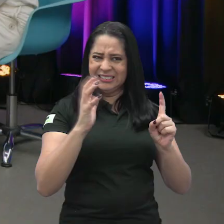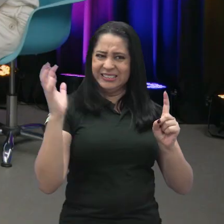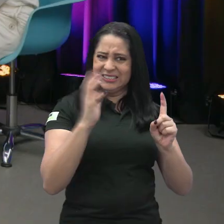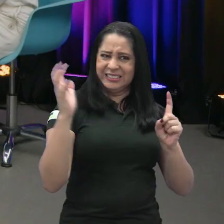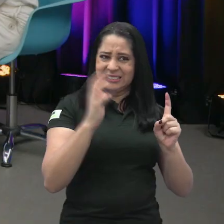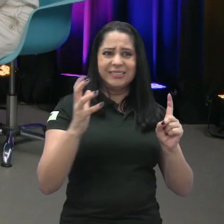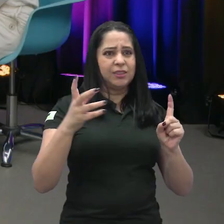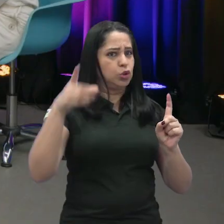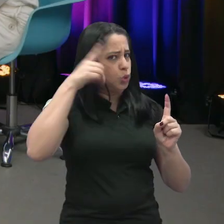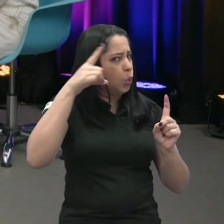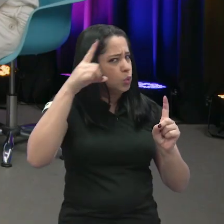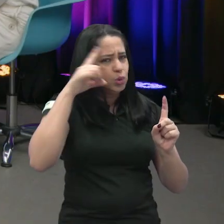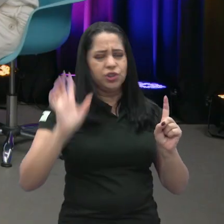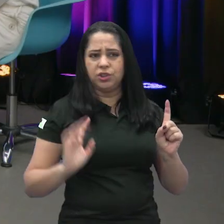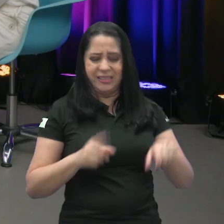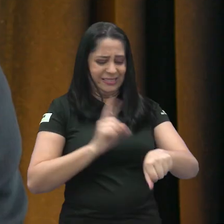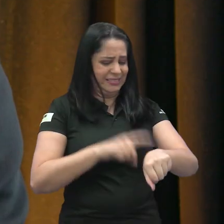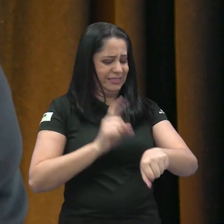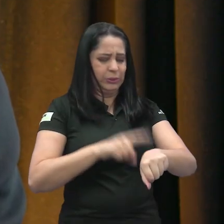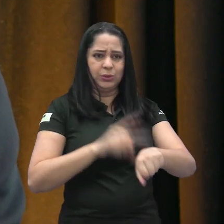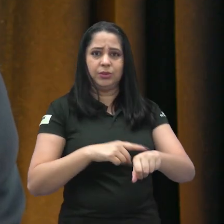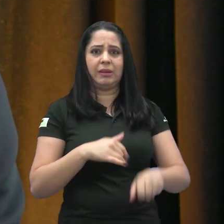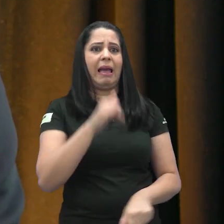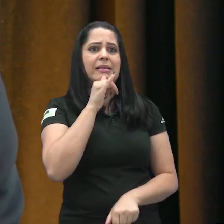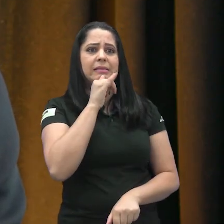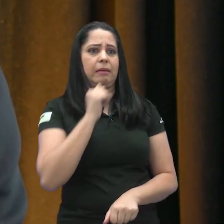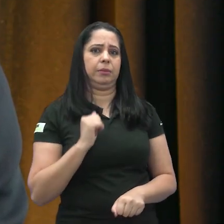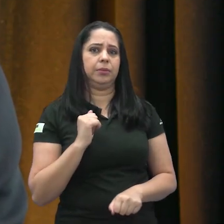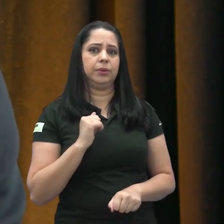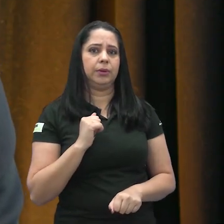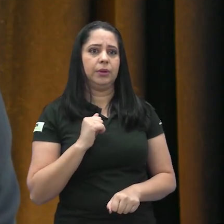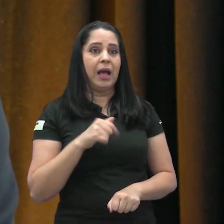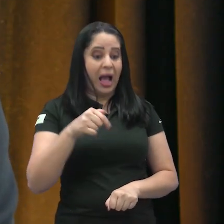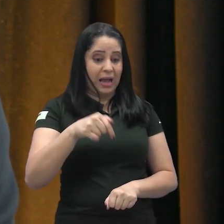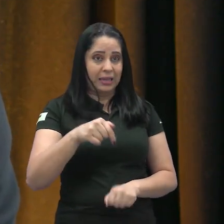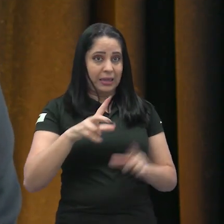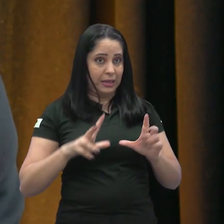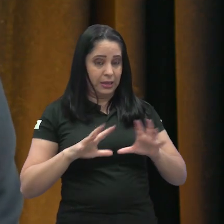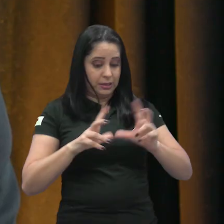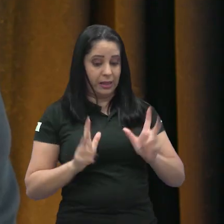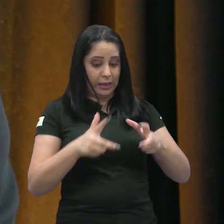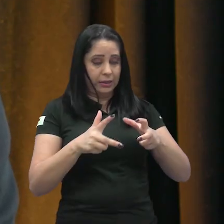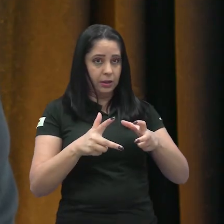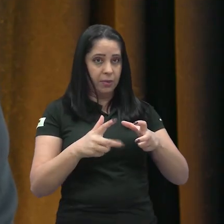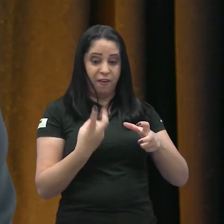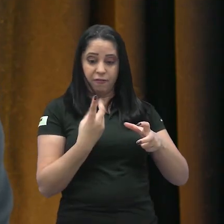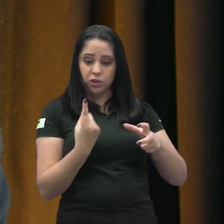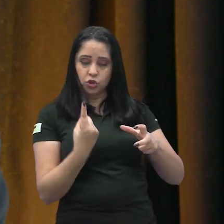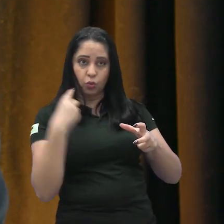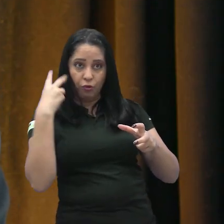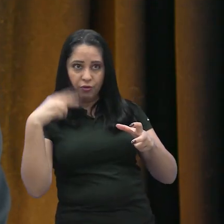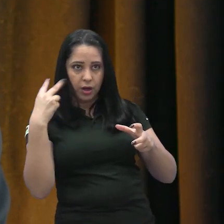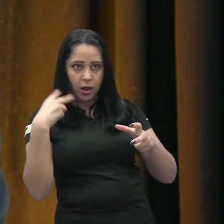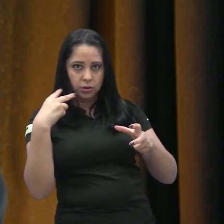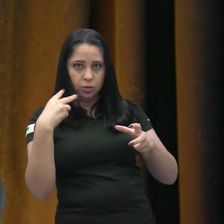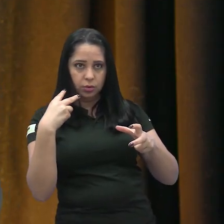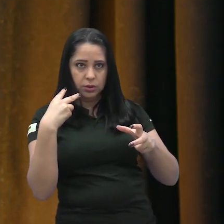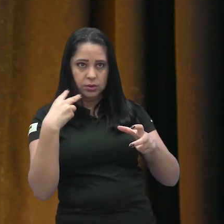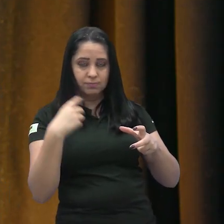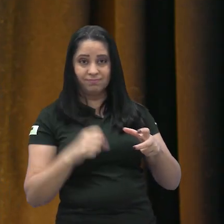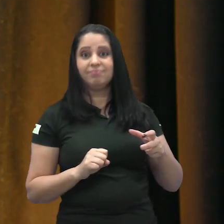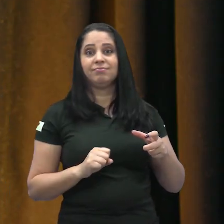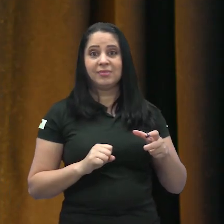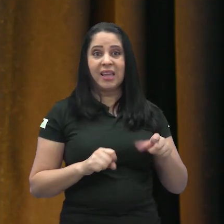o tempo todo, né? Tanto interno, por exemplo, eu convivo com uma comunidade, que são 21 vereadores.